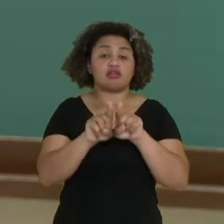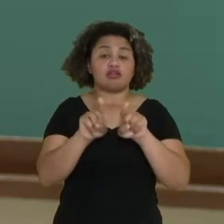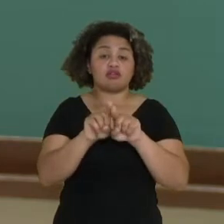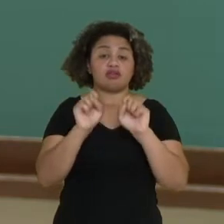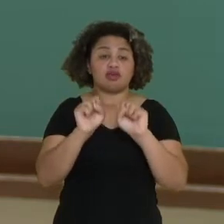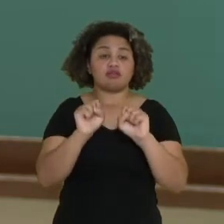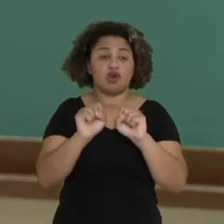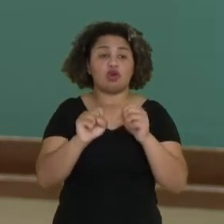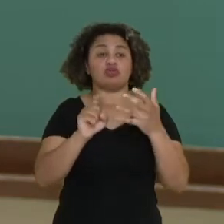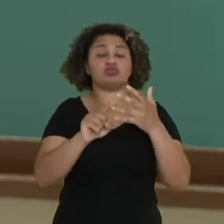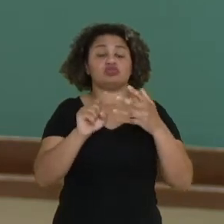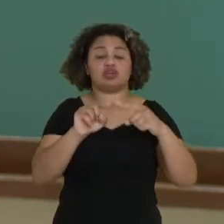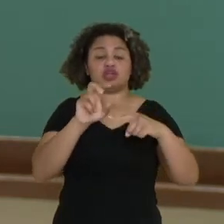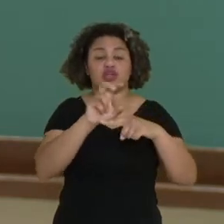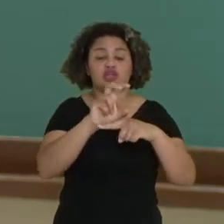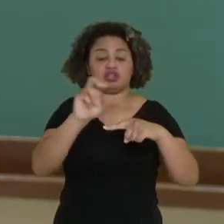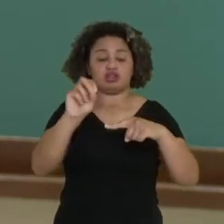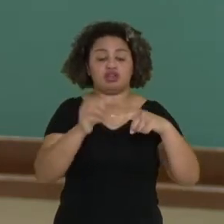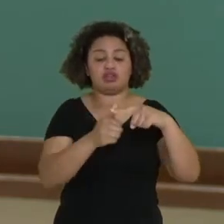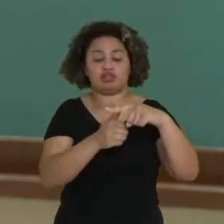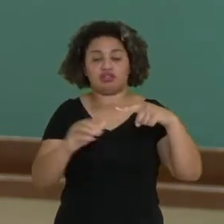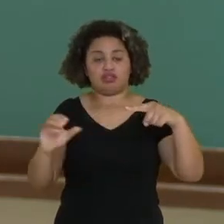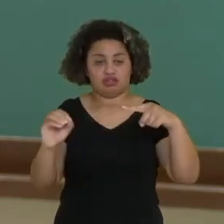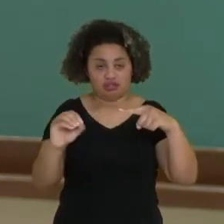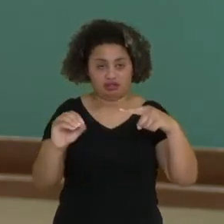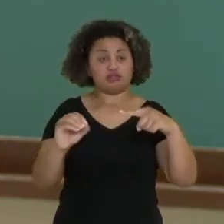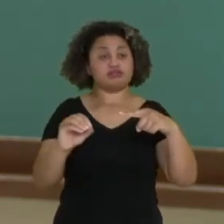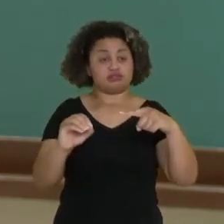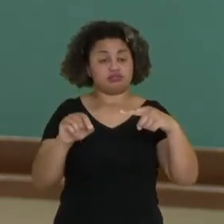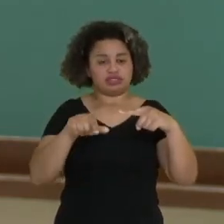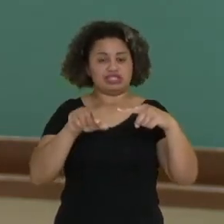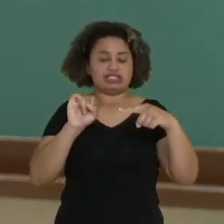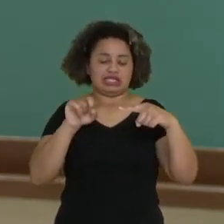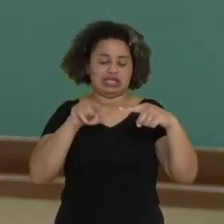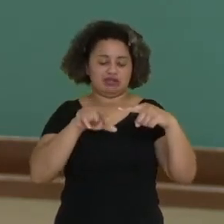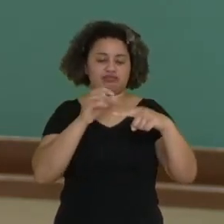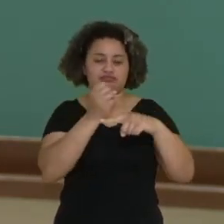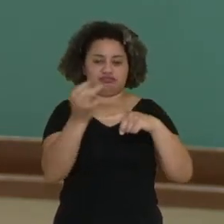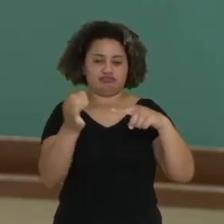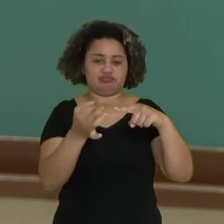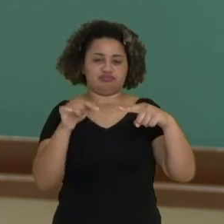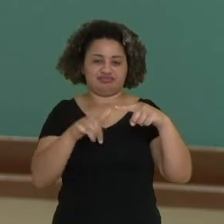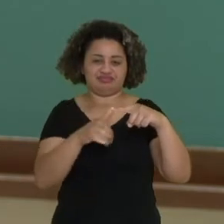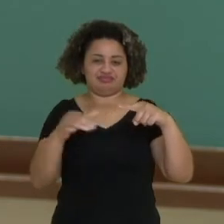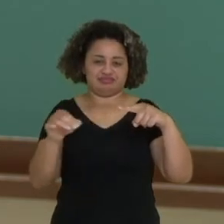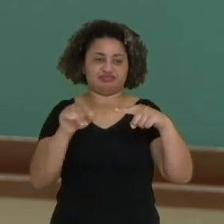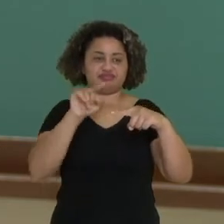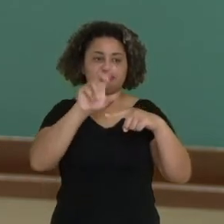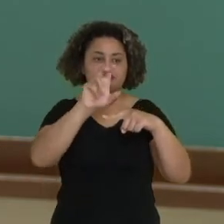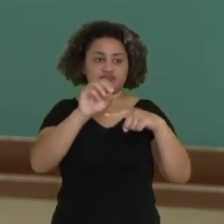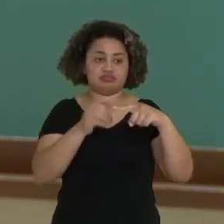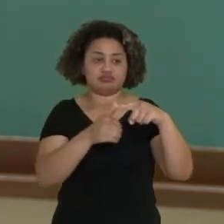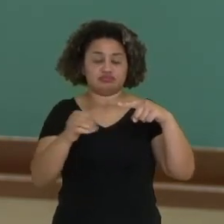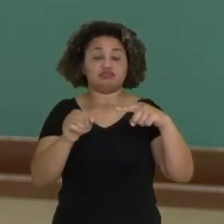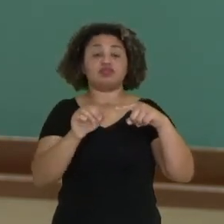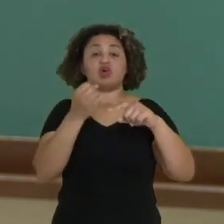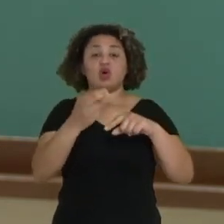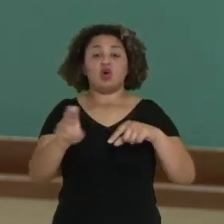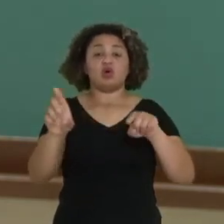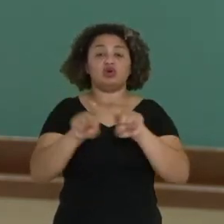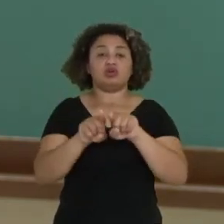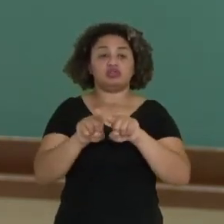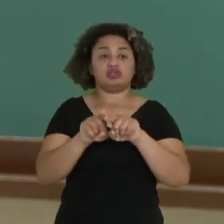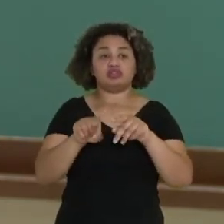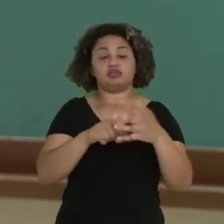Ou ainda 50 centésimos na fração centesimal, ou ainda eu posso dizer que